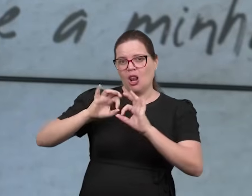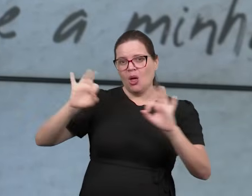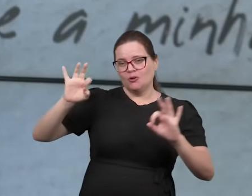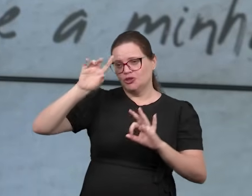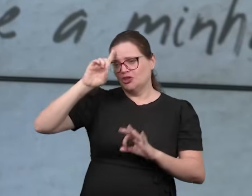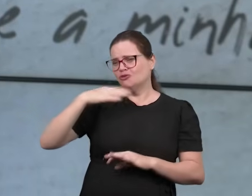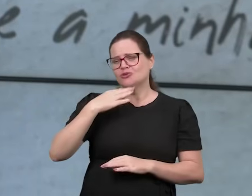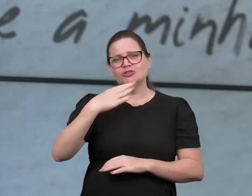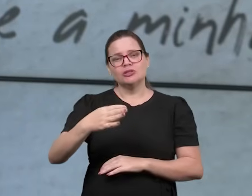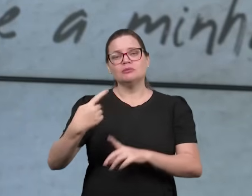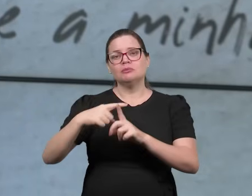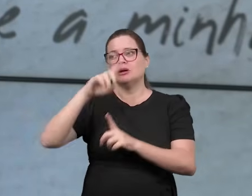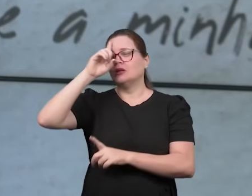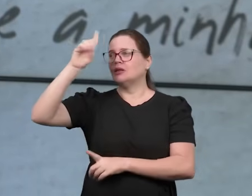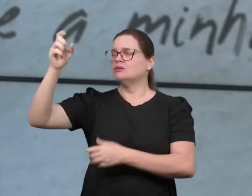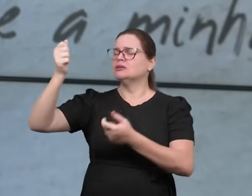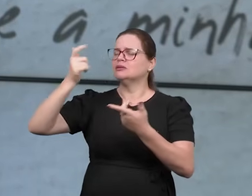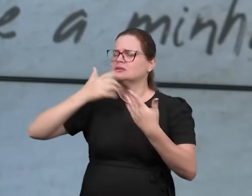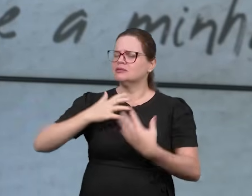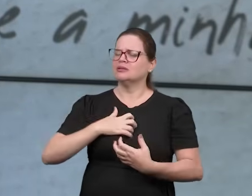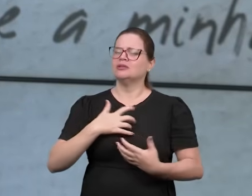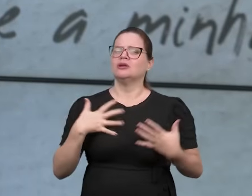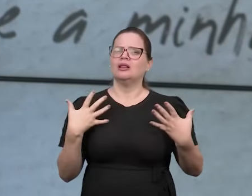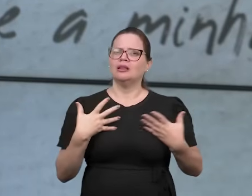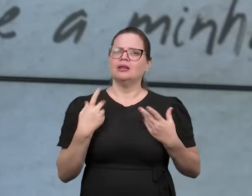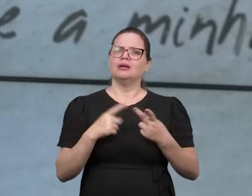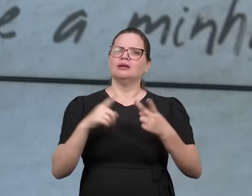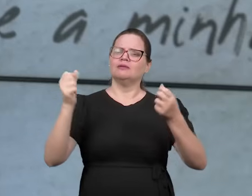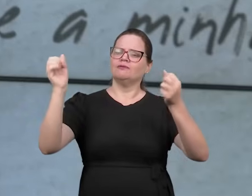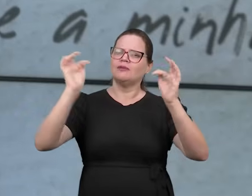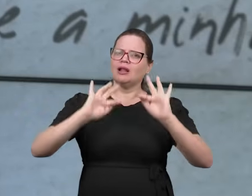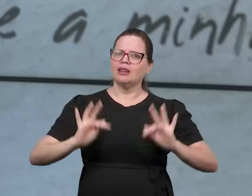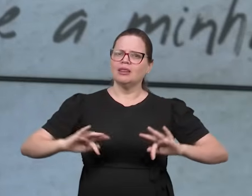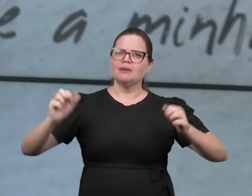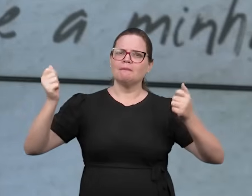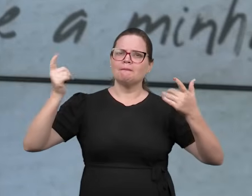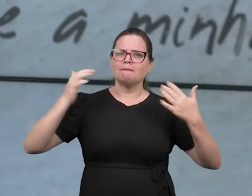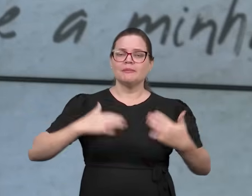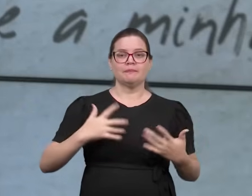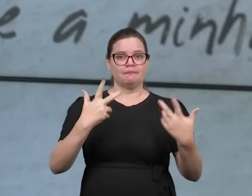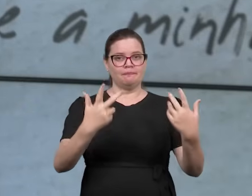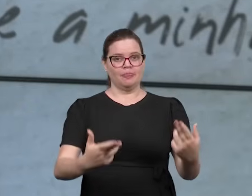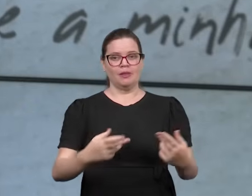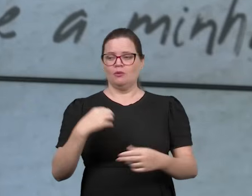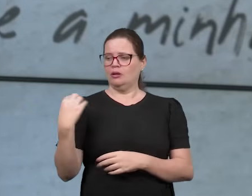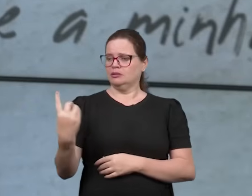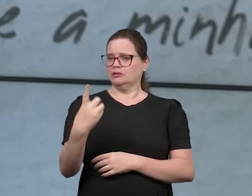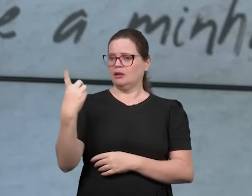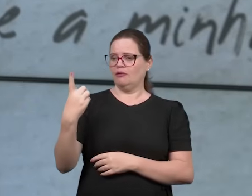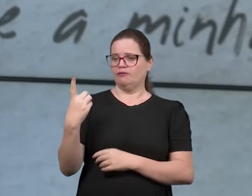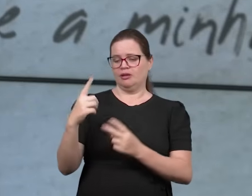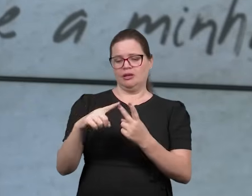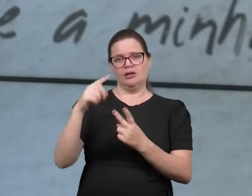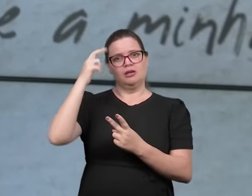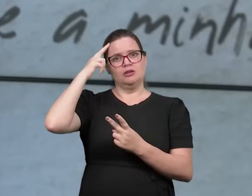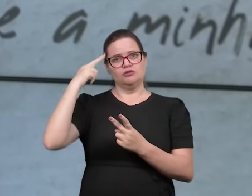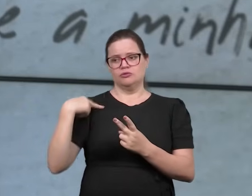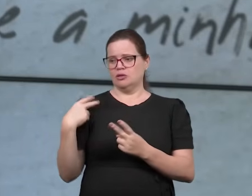que traz a bênção, né? Os exemplos que foram citados de Davi e de José. Tudo que eles